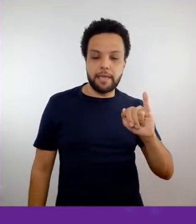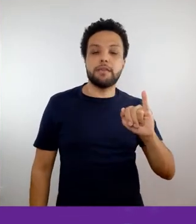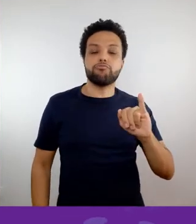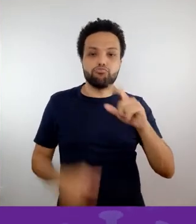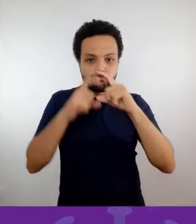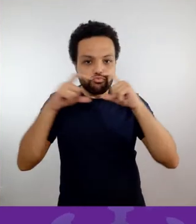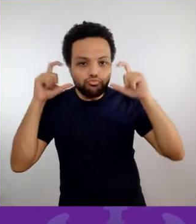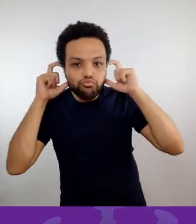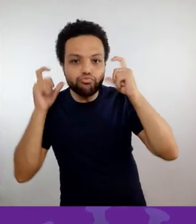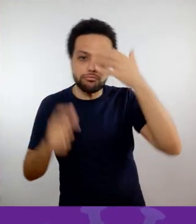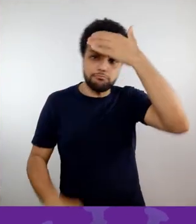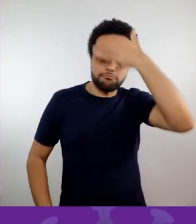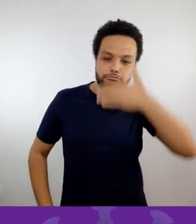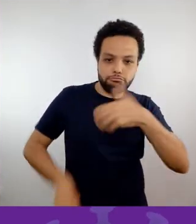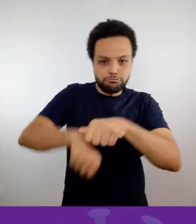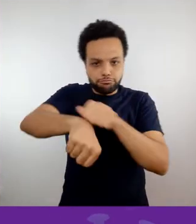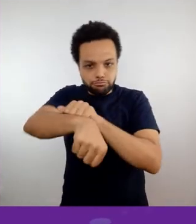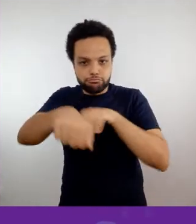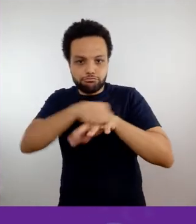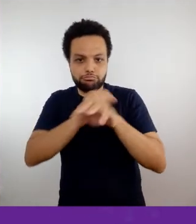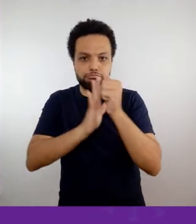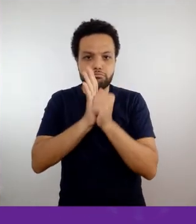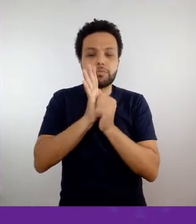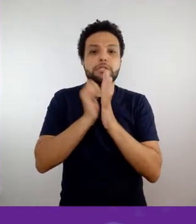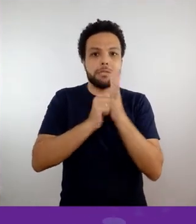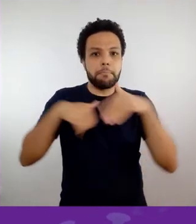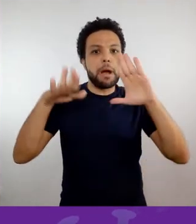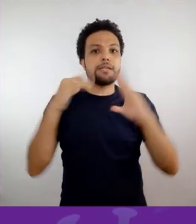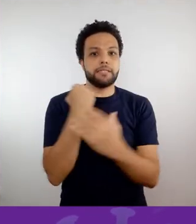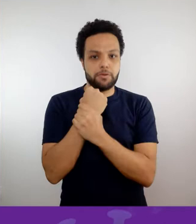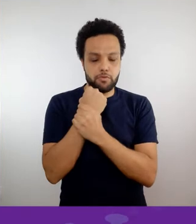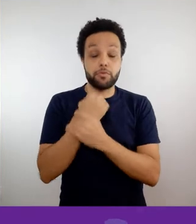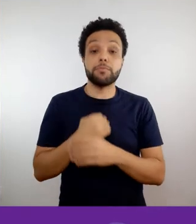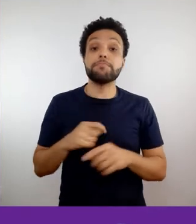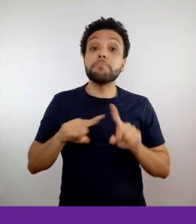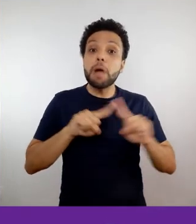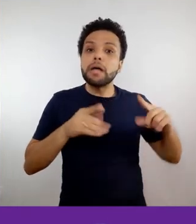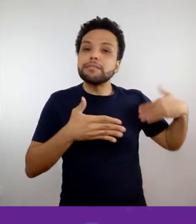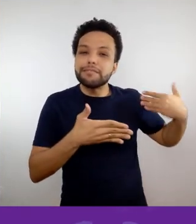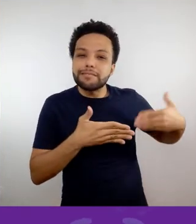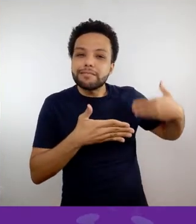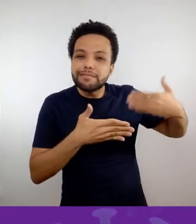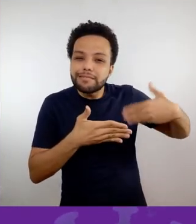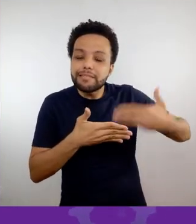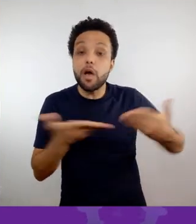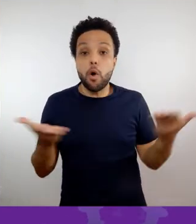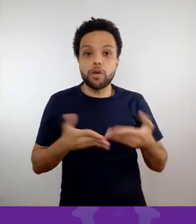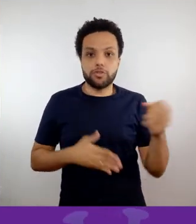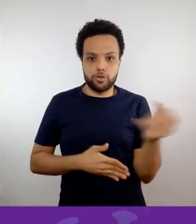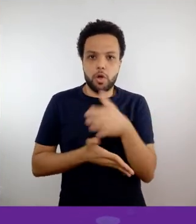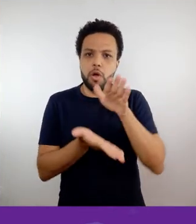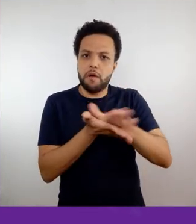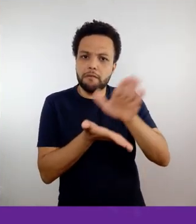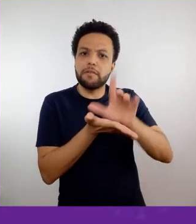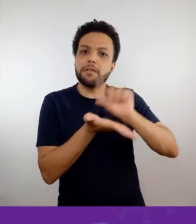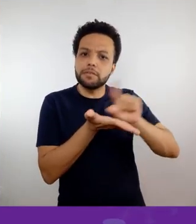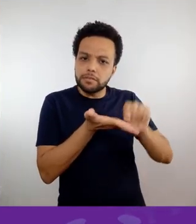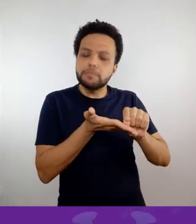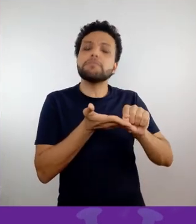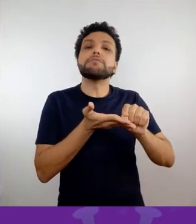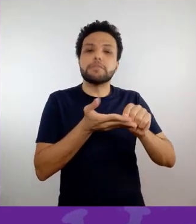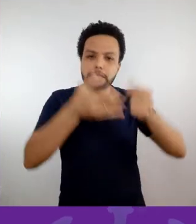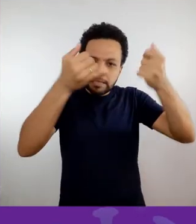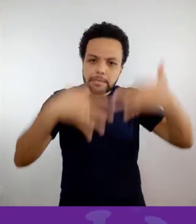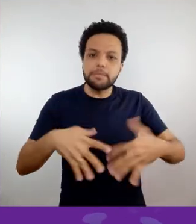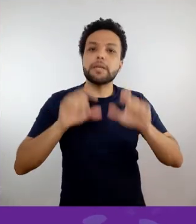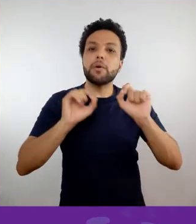mais seguros para profissionais de saúde mas outros estudos vêm mostrando né aqui é existe